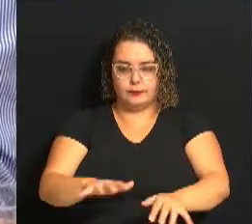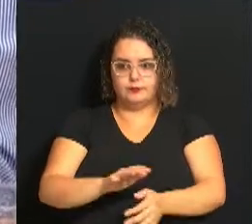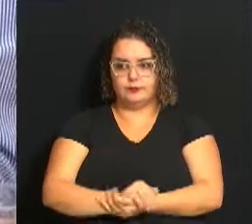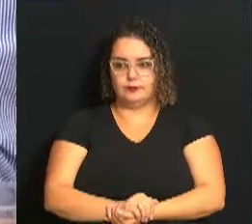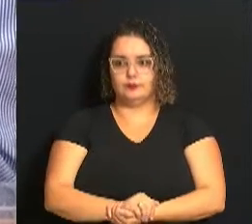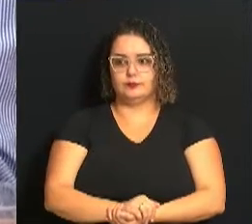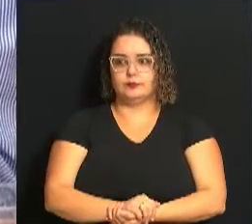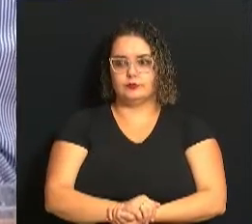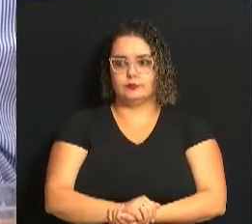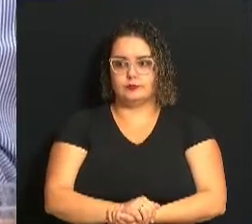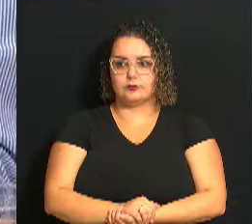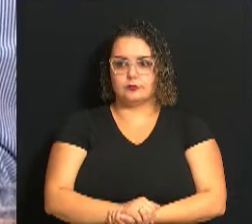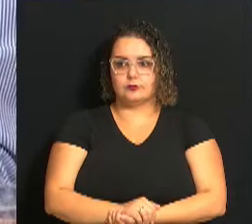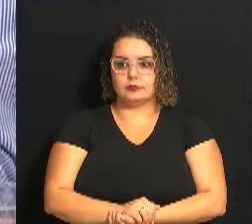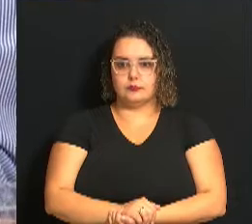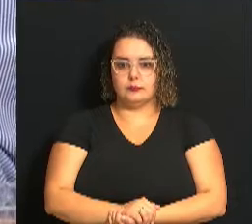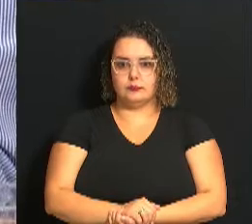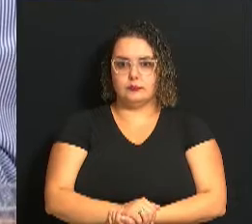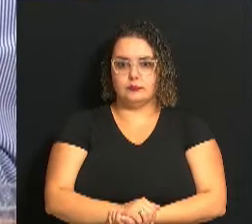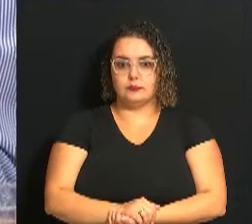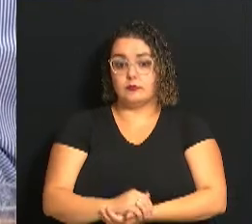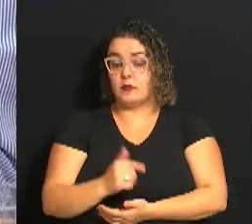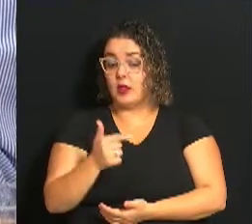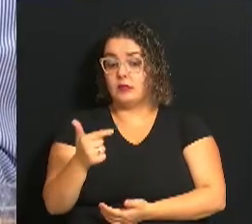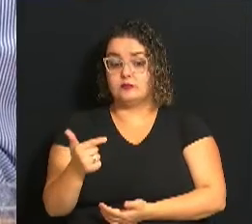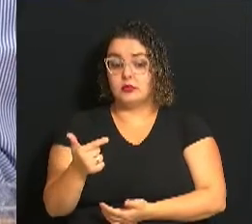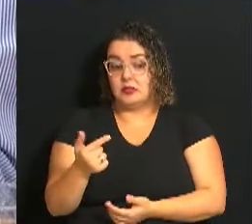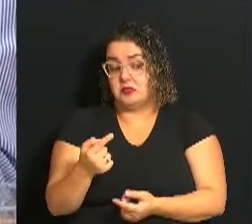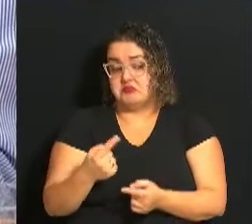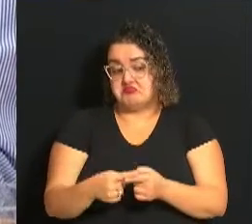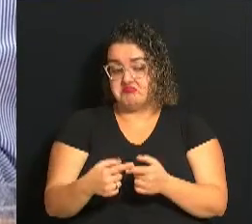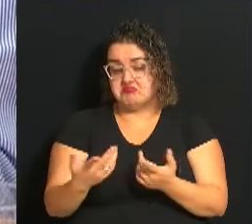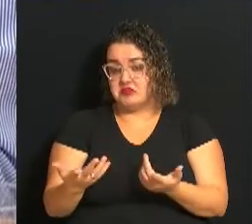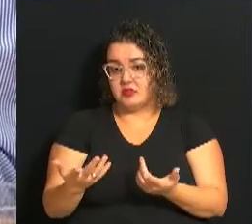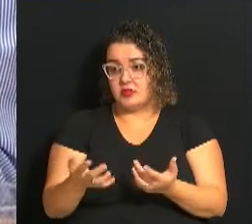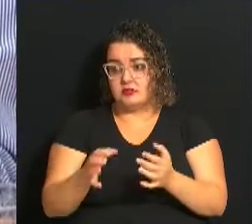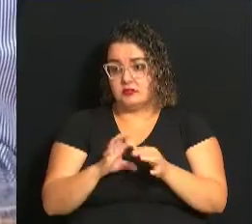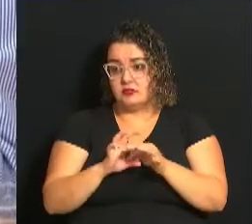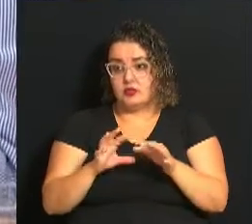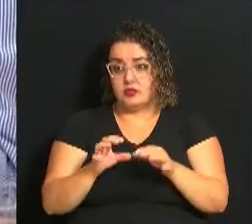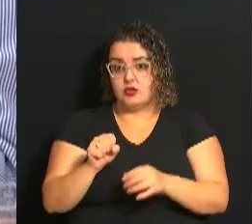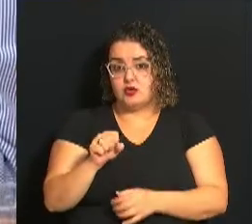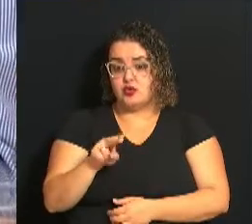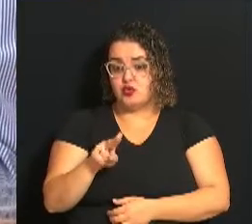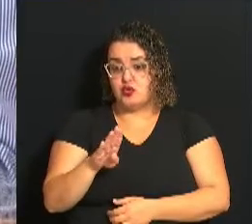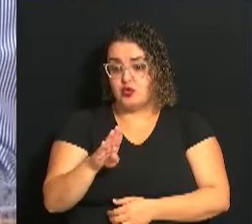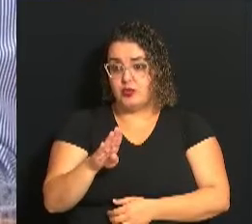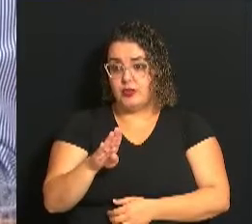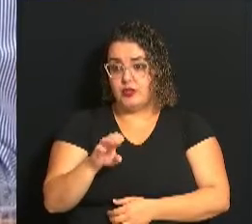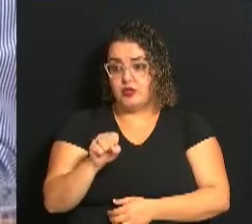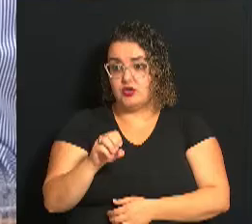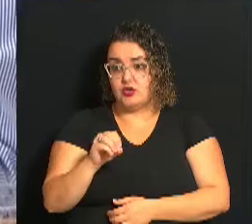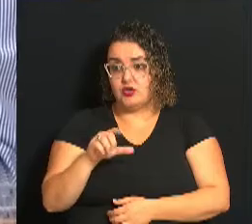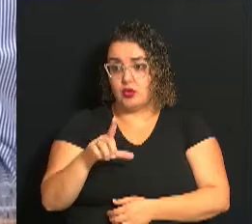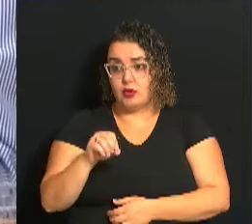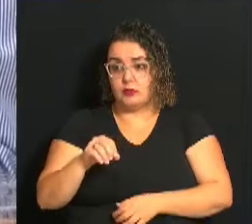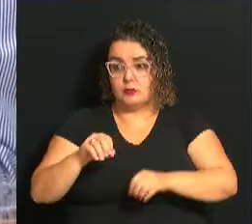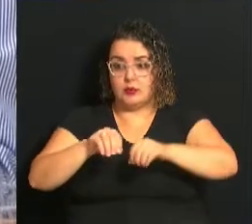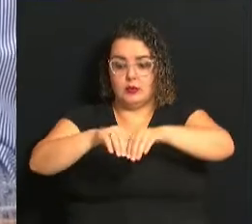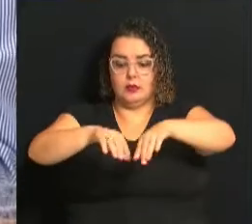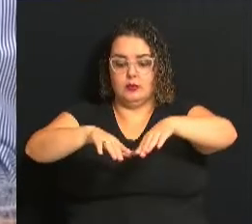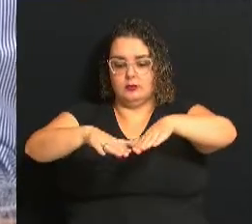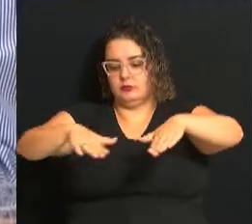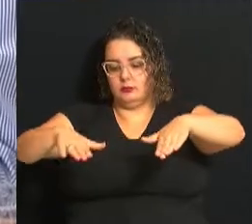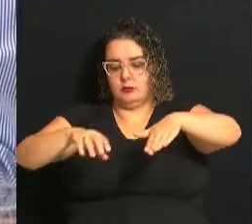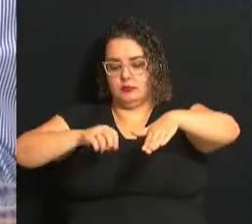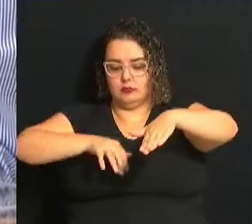né? E não haveria por que não ter uma permissão de um subsolo, já que você pode fazer piscina nas casas. Então,